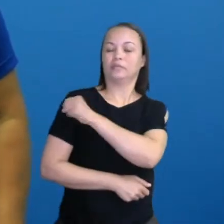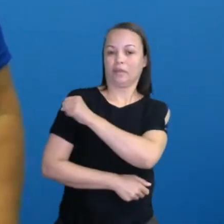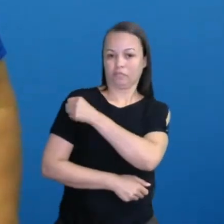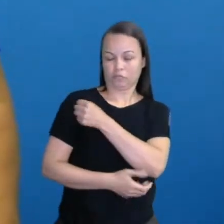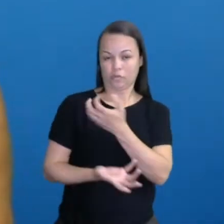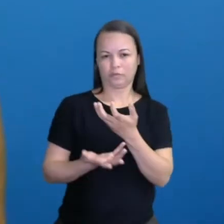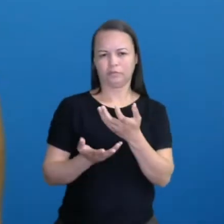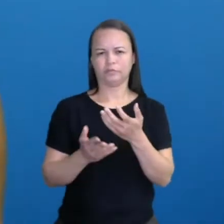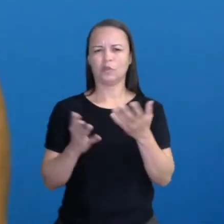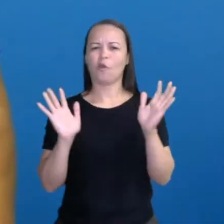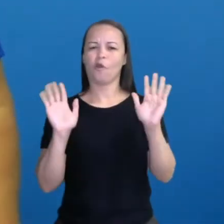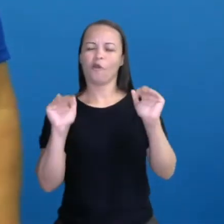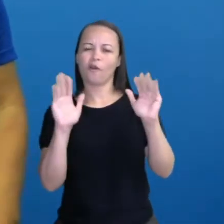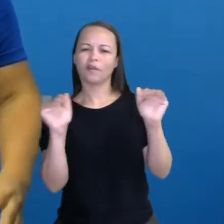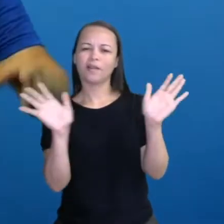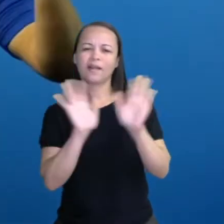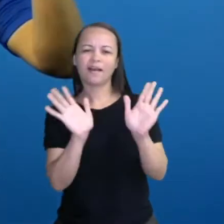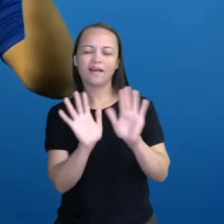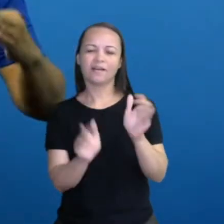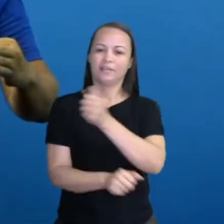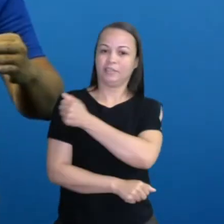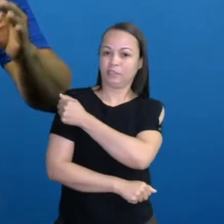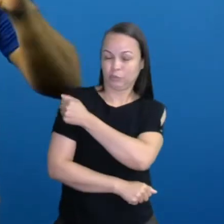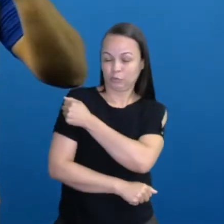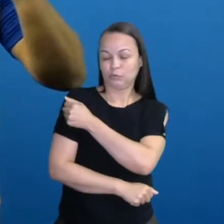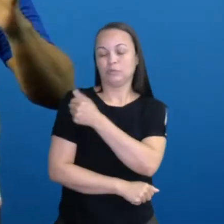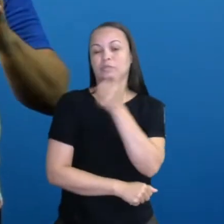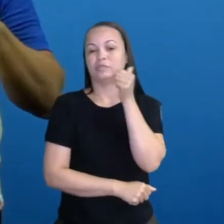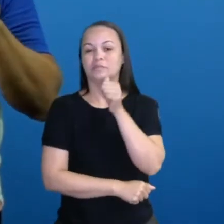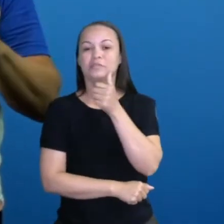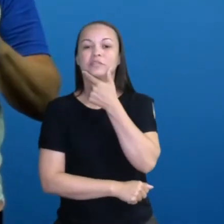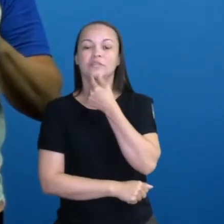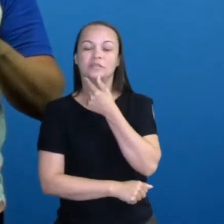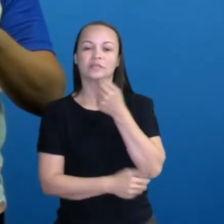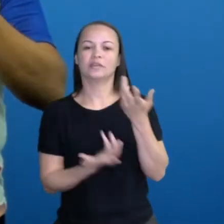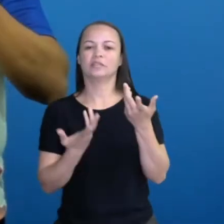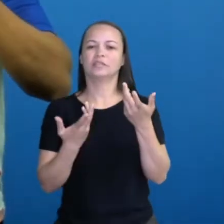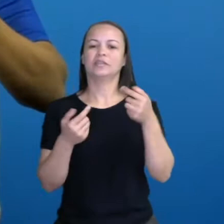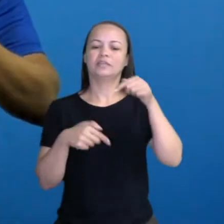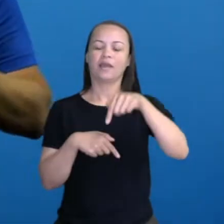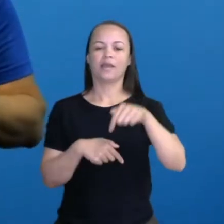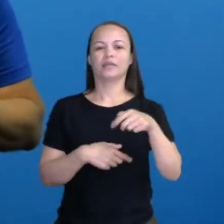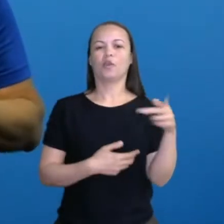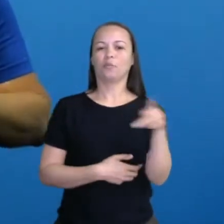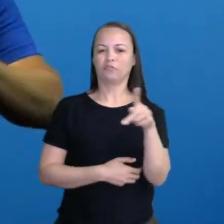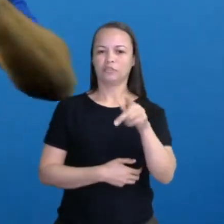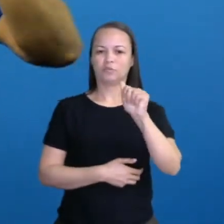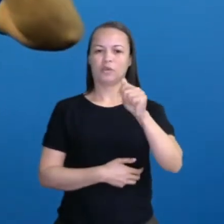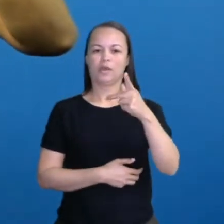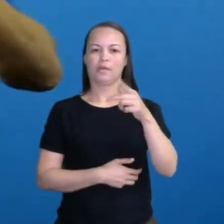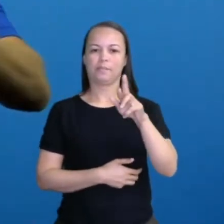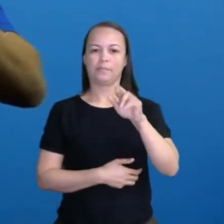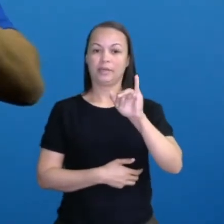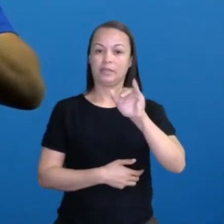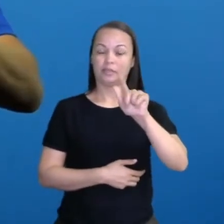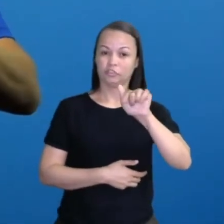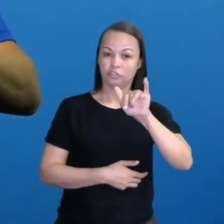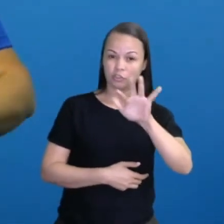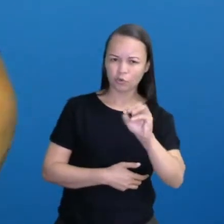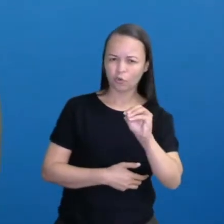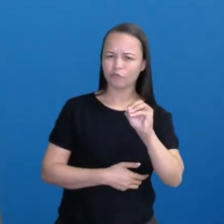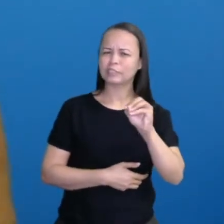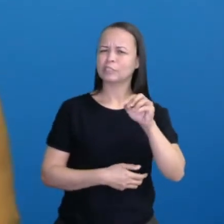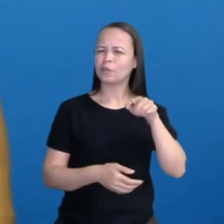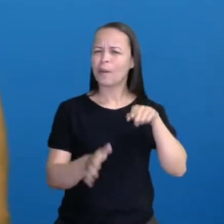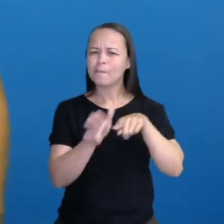Salve, salve, aluna e aluno do 8º ano. Quem está aqui na área, tio Aprígio, fazendo aquela perguntinha básica. Tem aluno